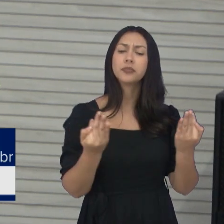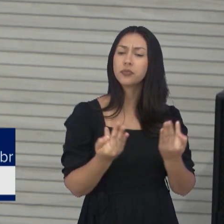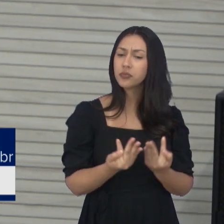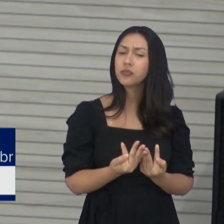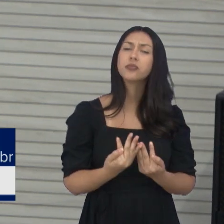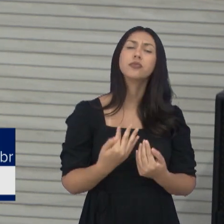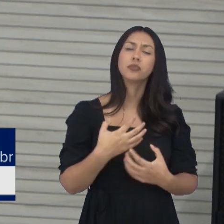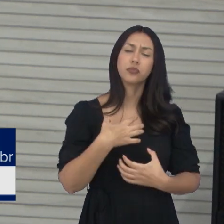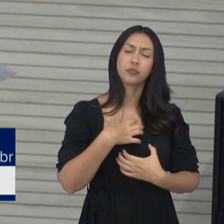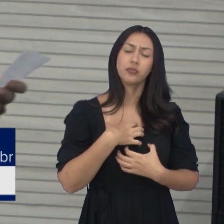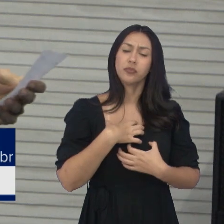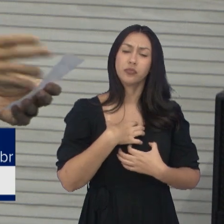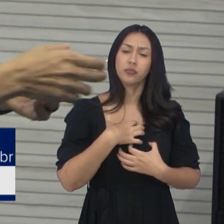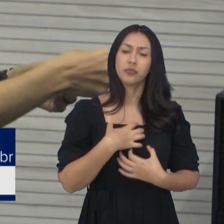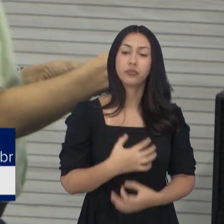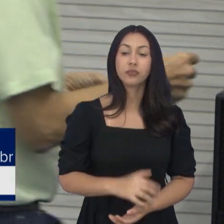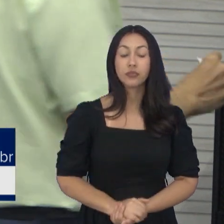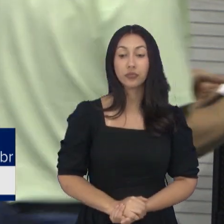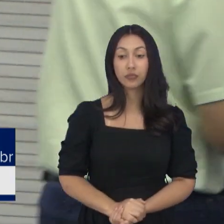nossos sentimentos.